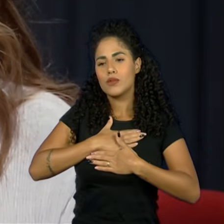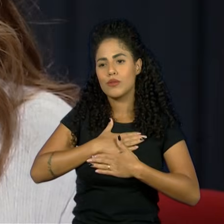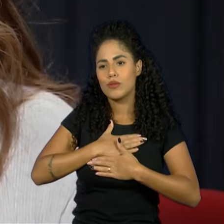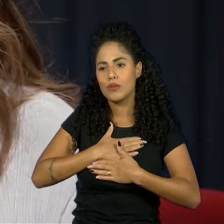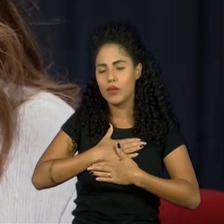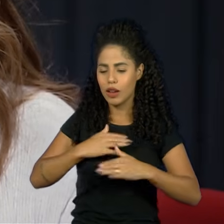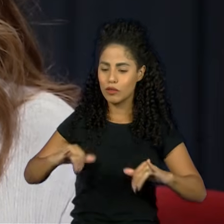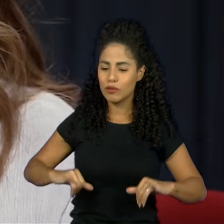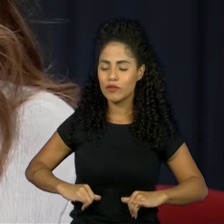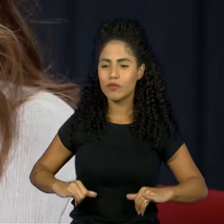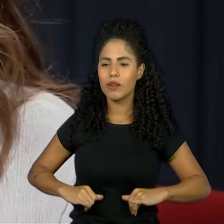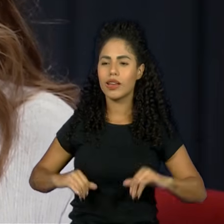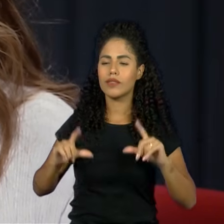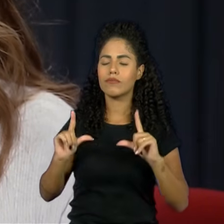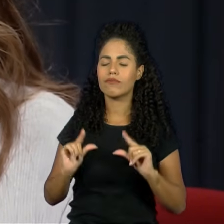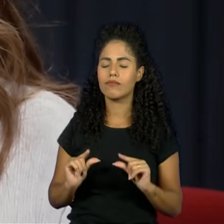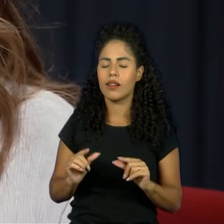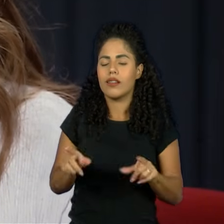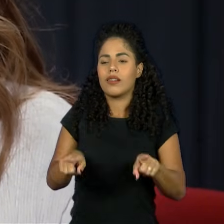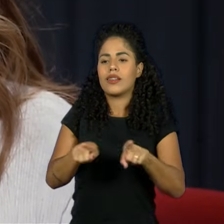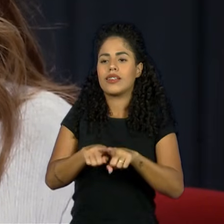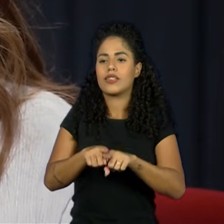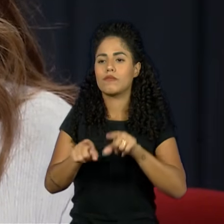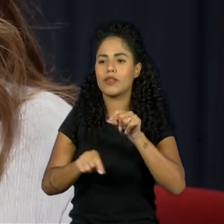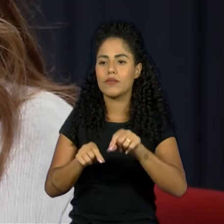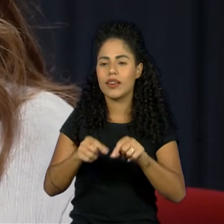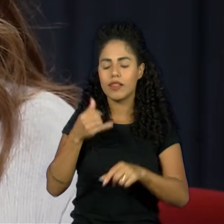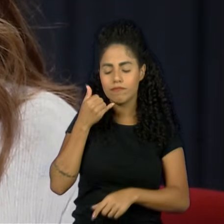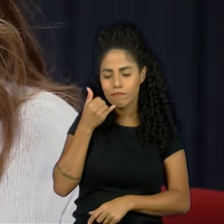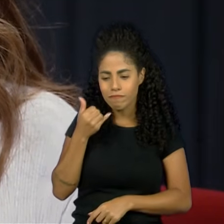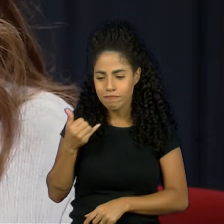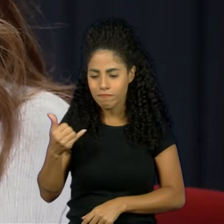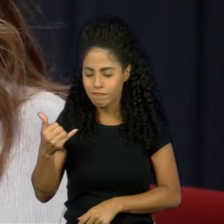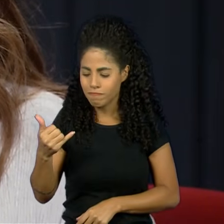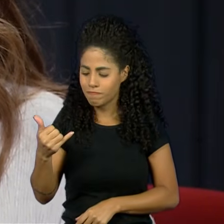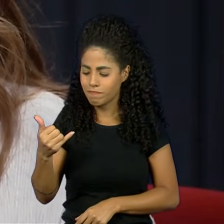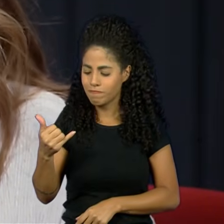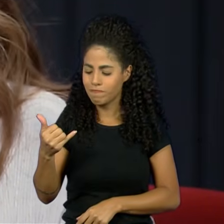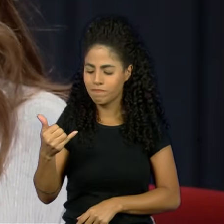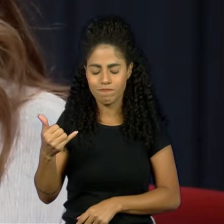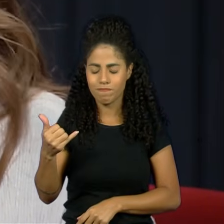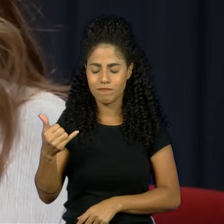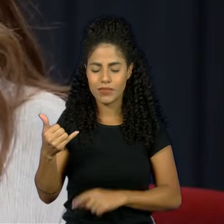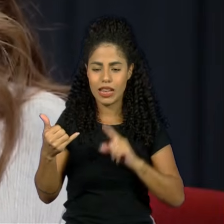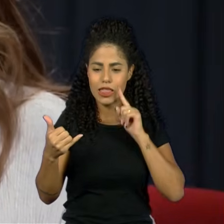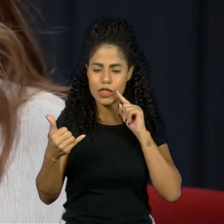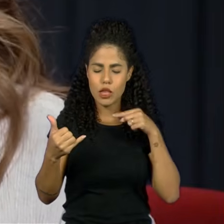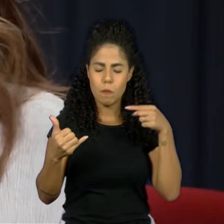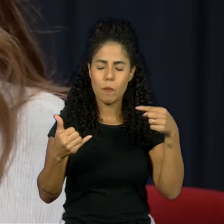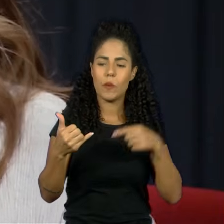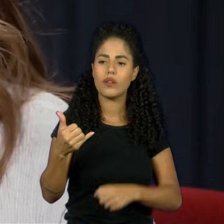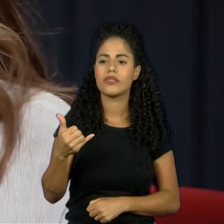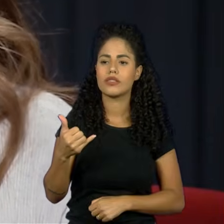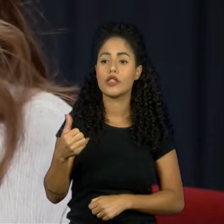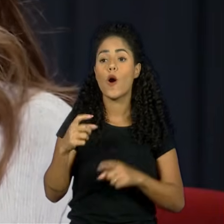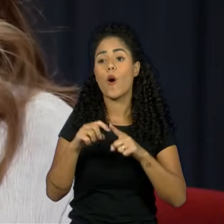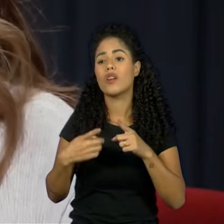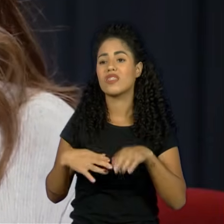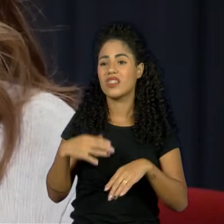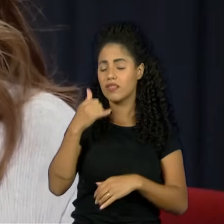dolorido não atender do que ver que ele não se